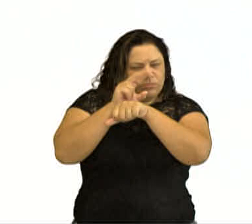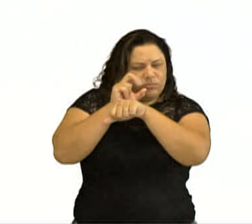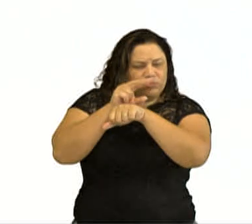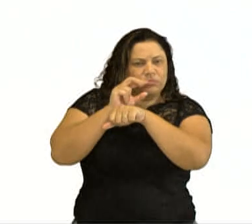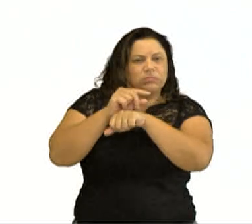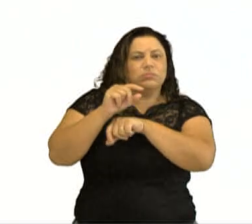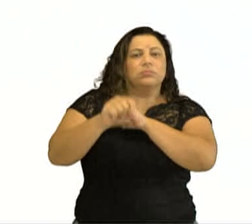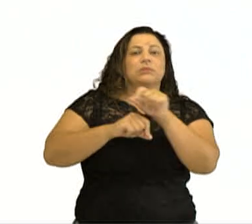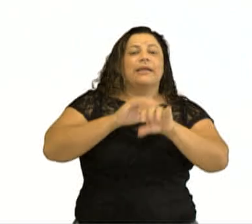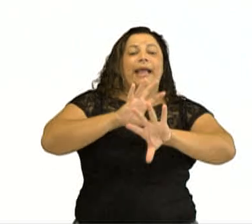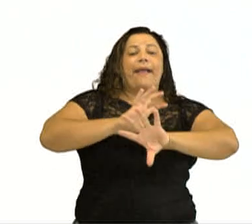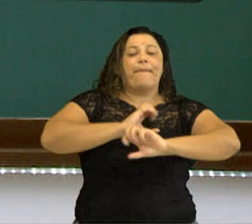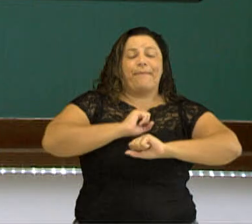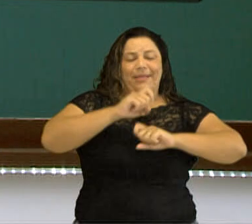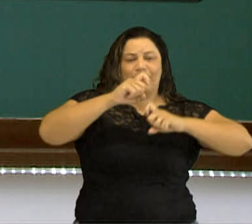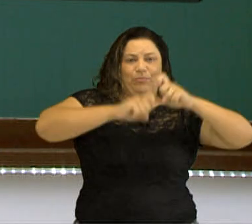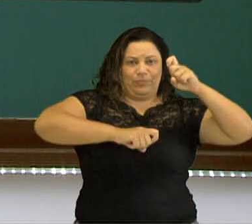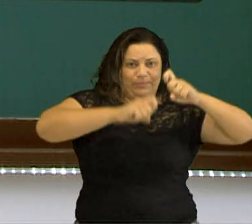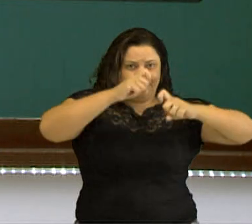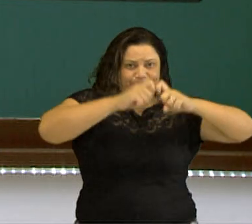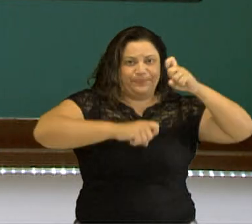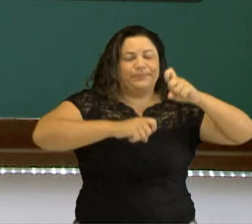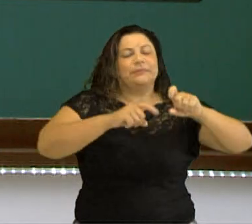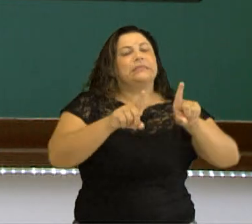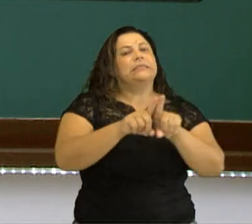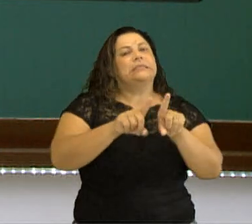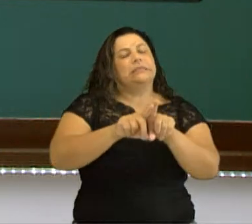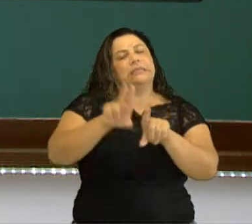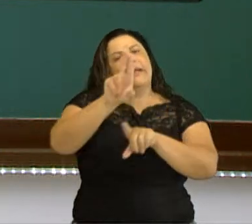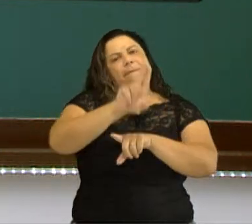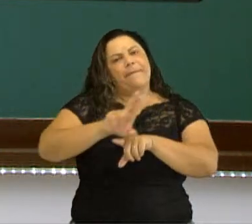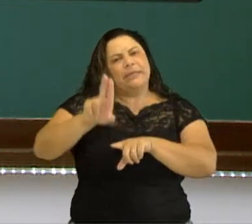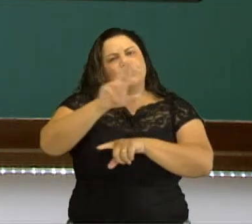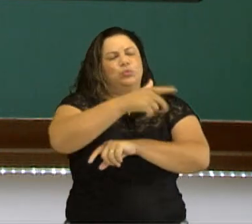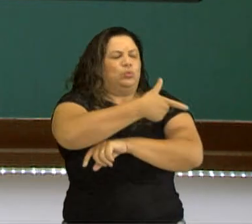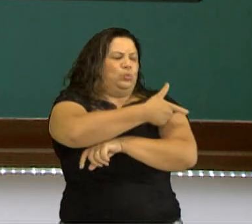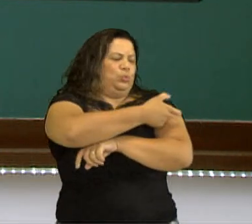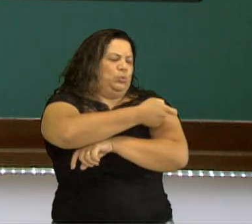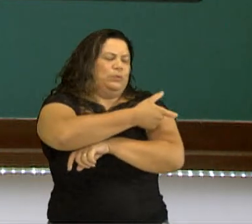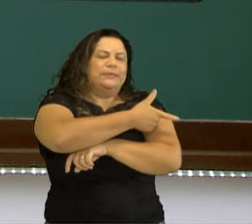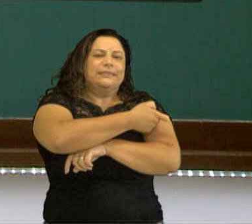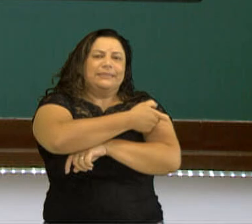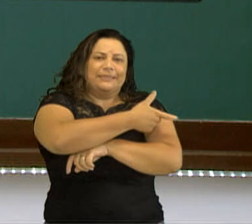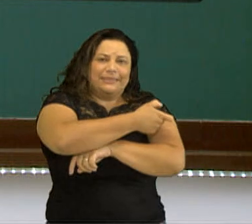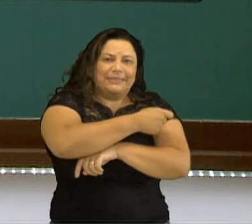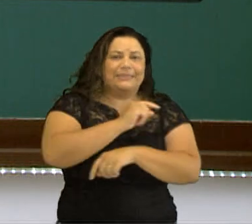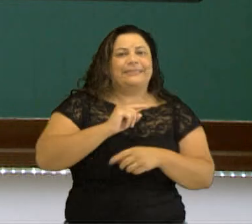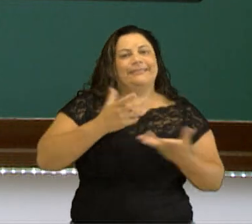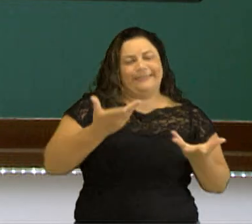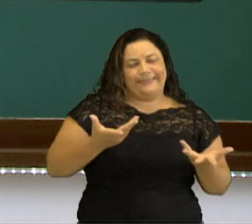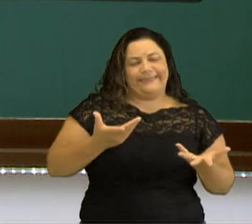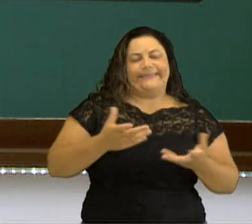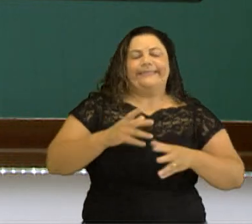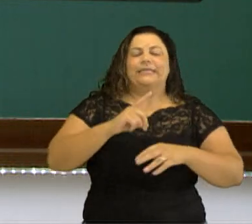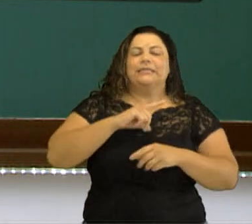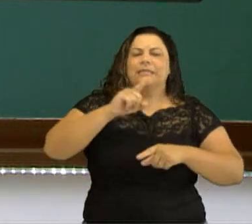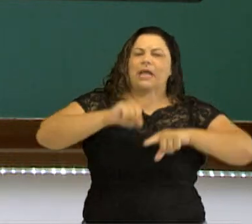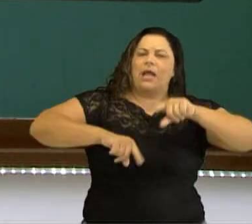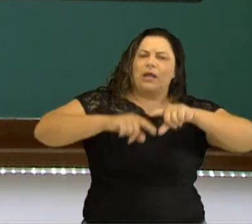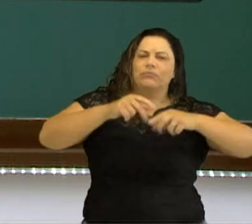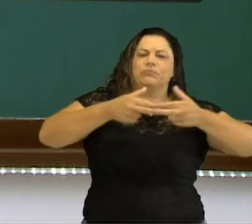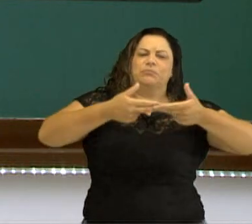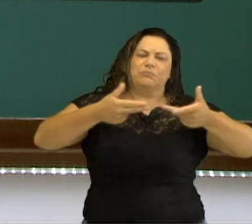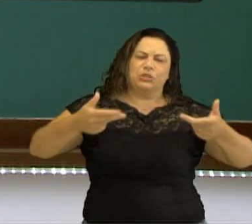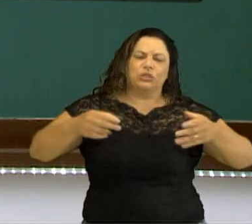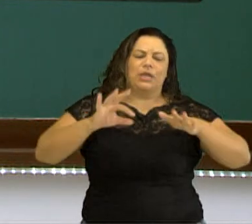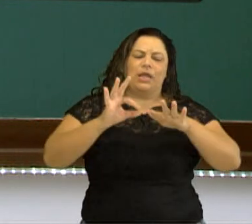transmitido pelo contato sexual ou até mesmo pelo uso de seringas que foram contaminadas, objetos tipo